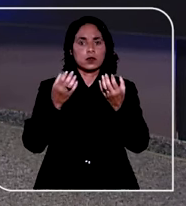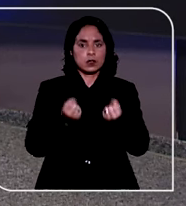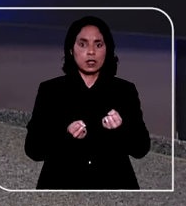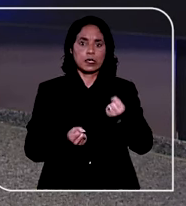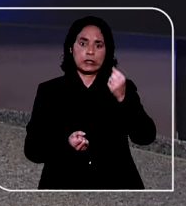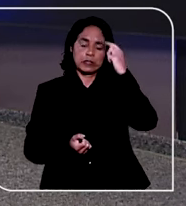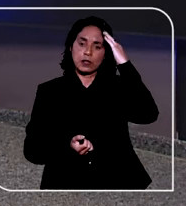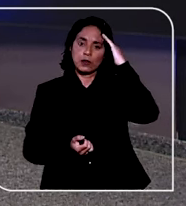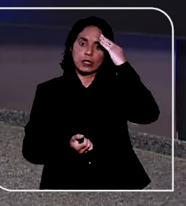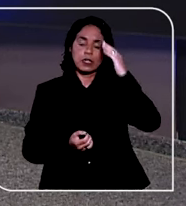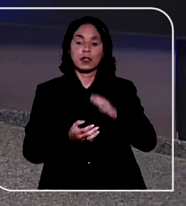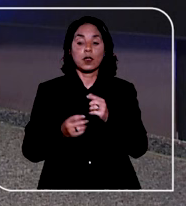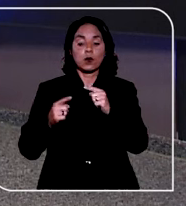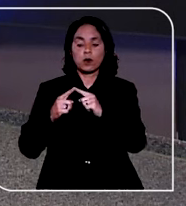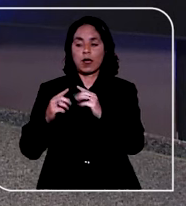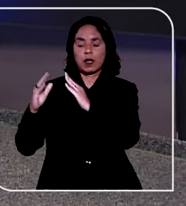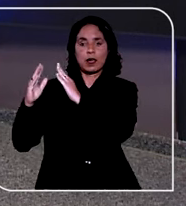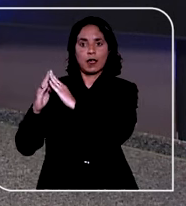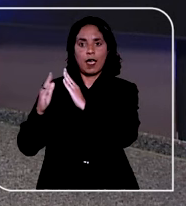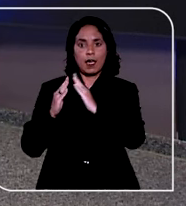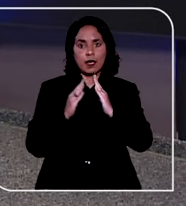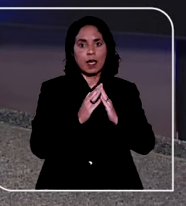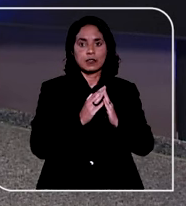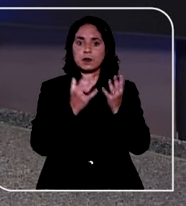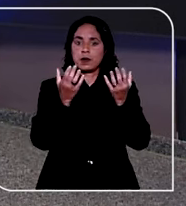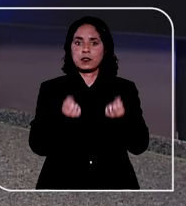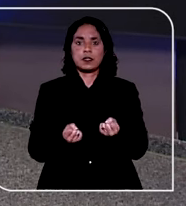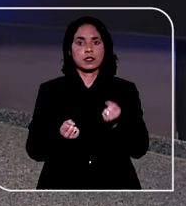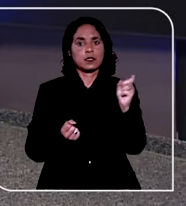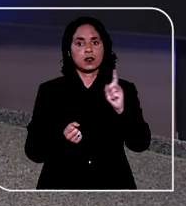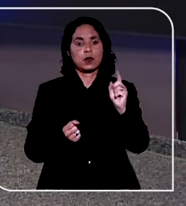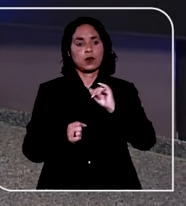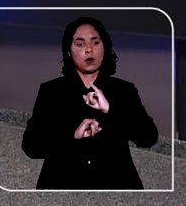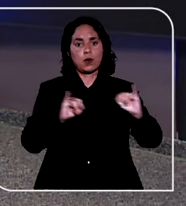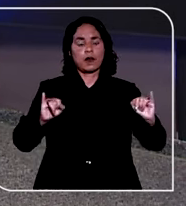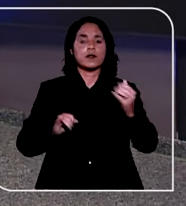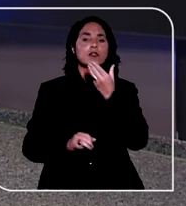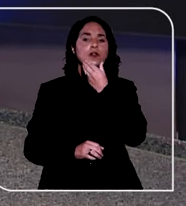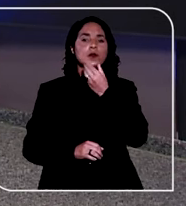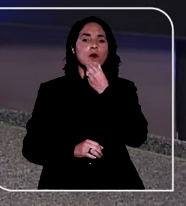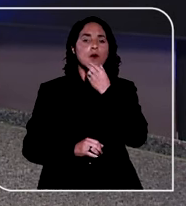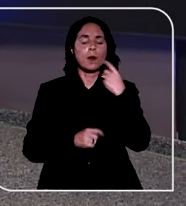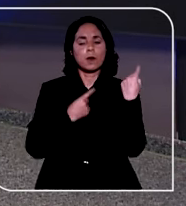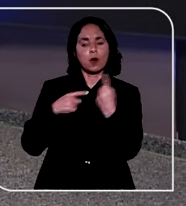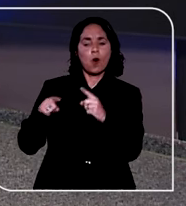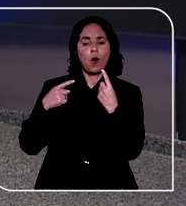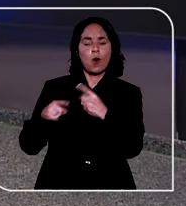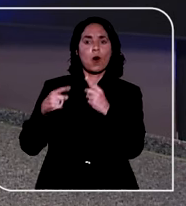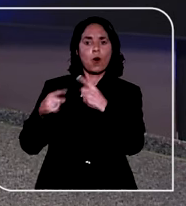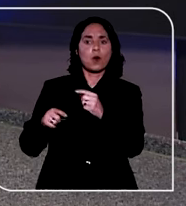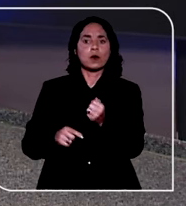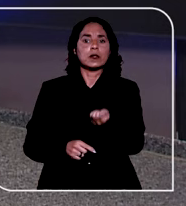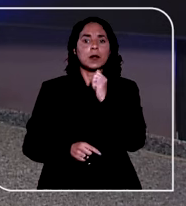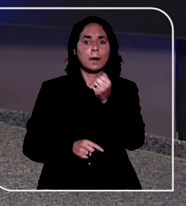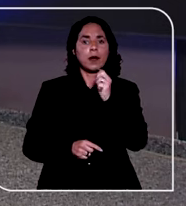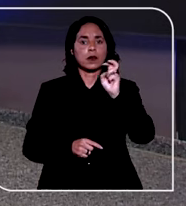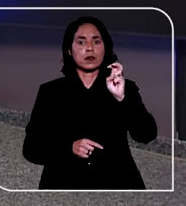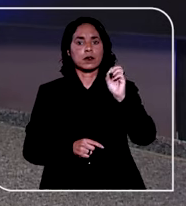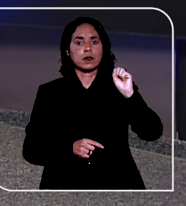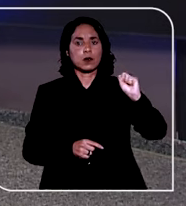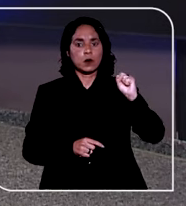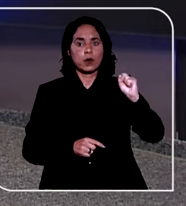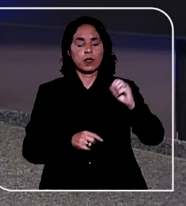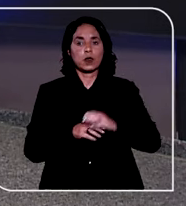domicílio e por unanimidade rejeitaram denúncia contra um homem acusado de cultivar 58 pés de